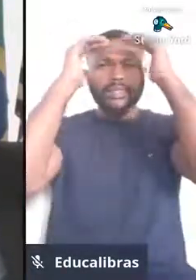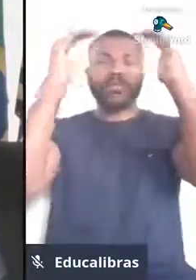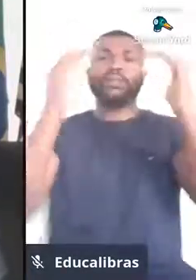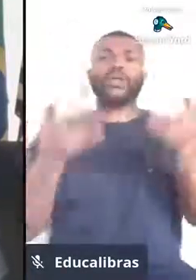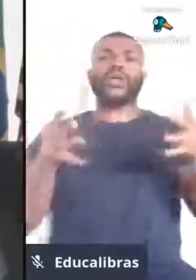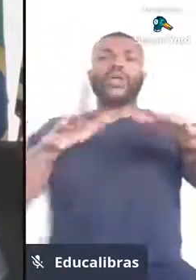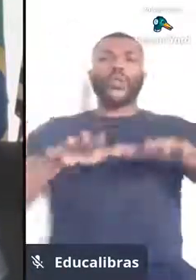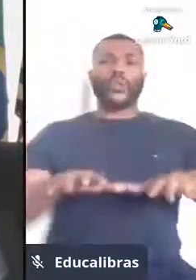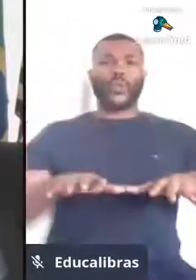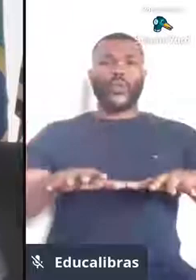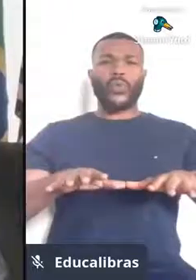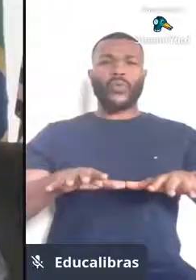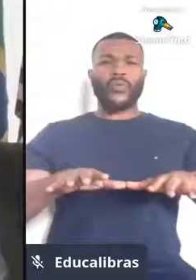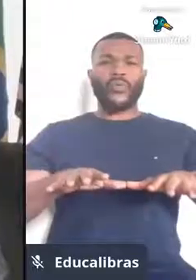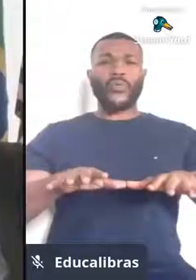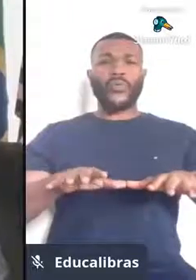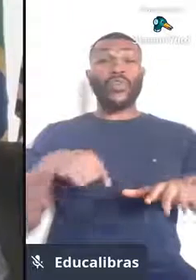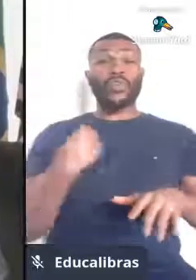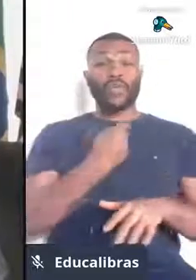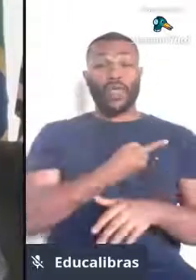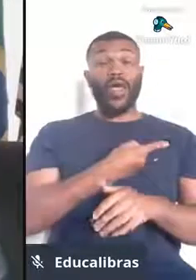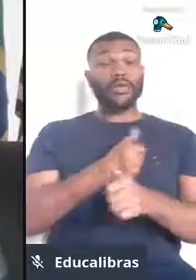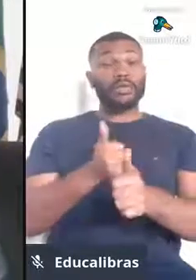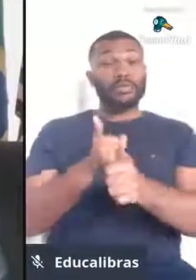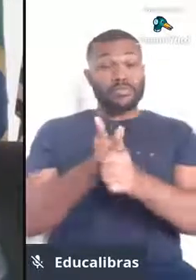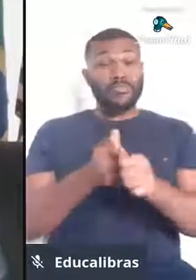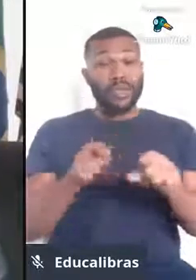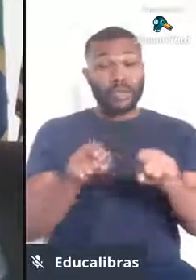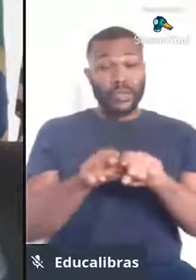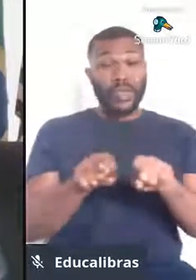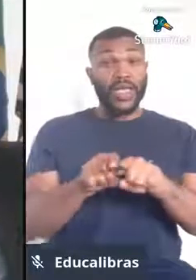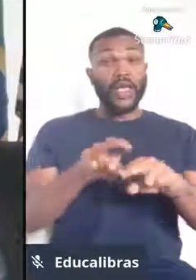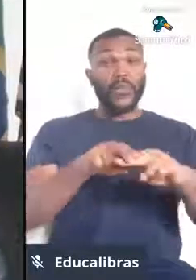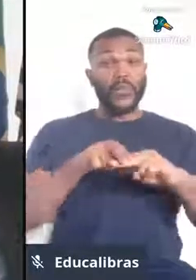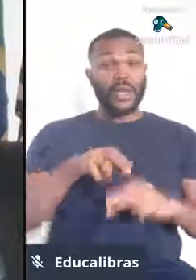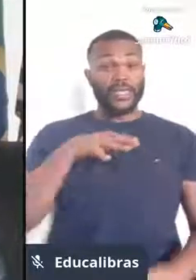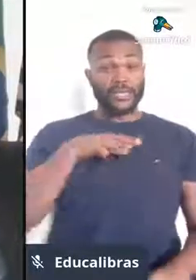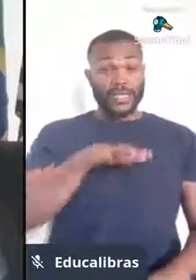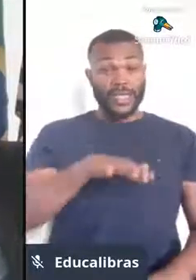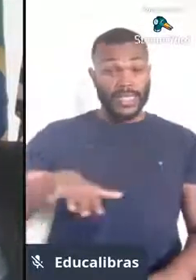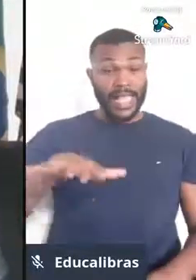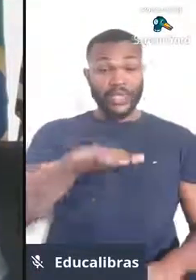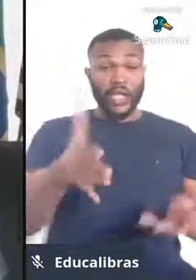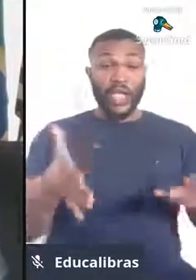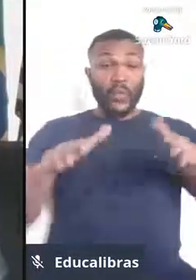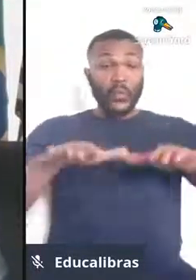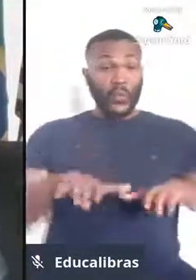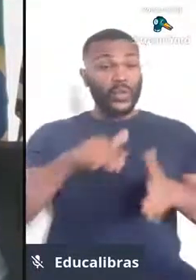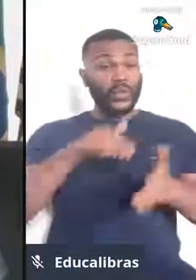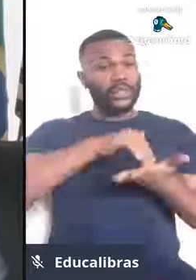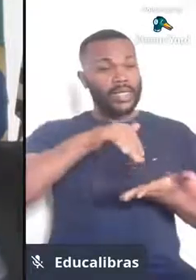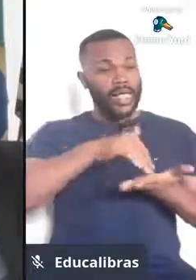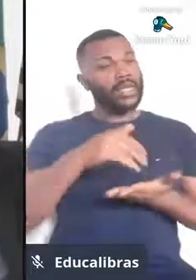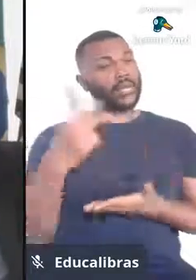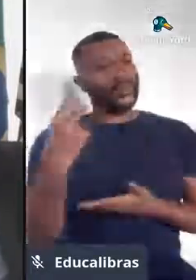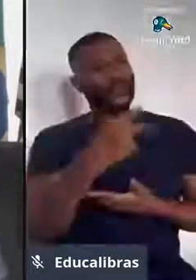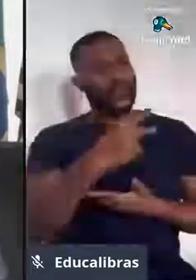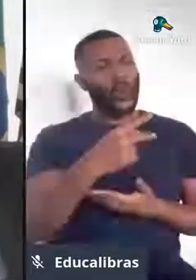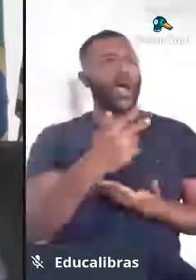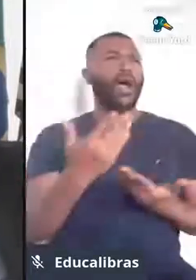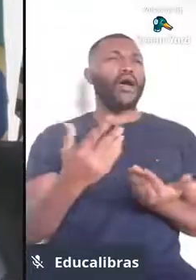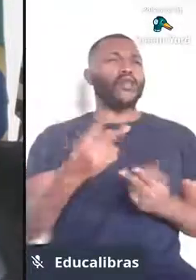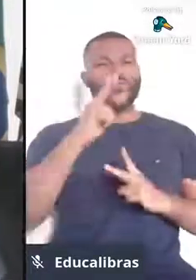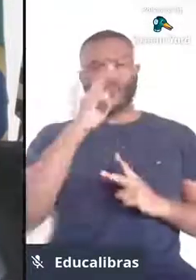se aproximando muito, né? Porque a questão da cidade que inclui a sua secretaria é uma das mais fortes